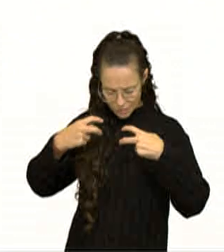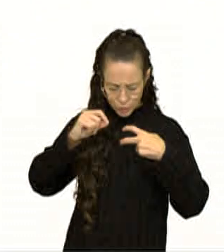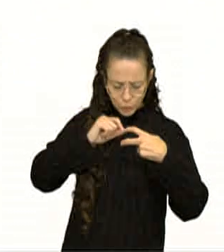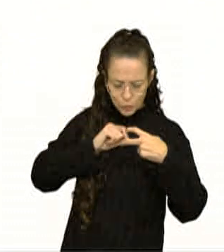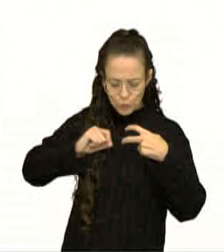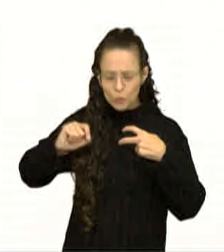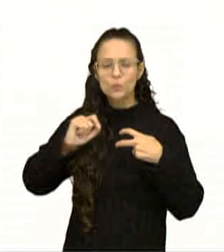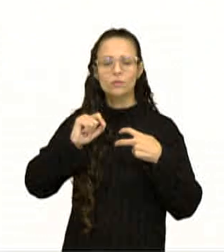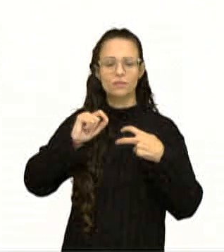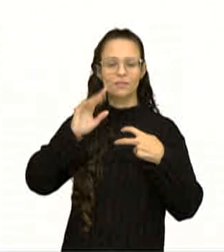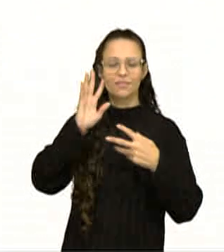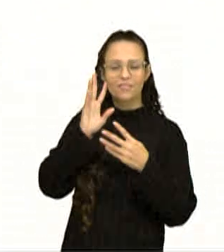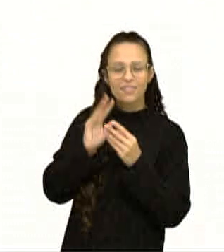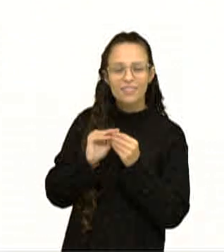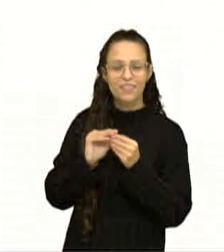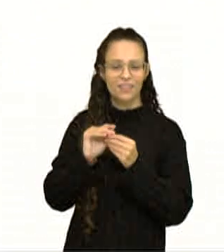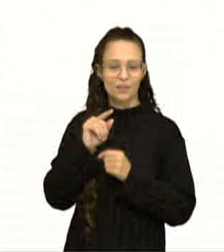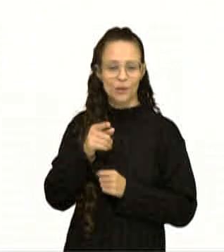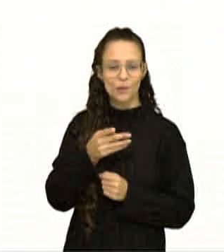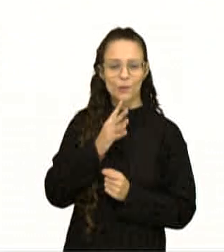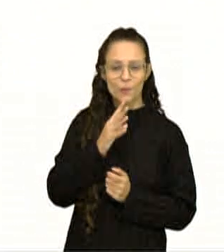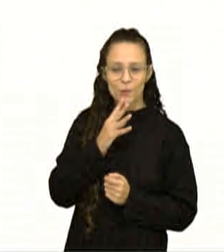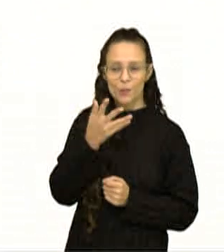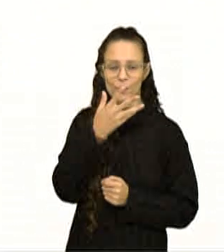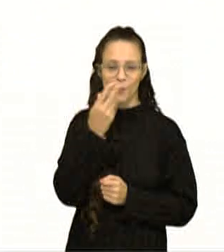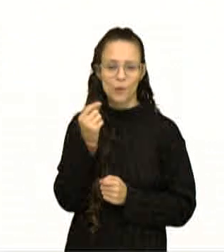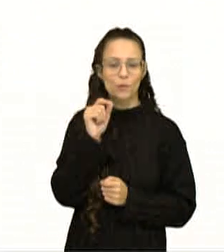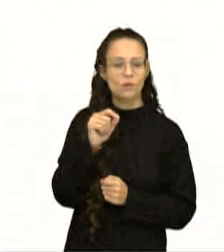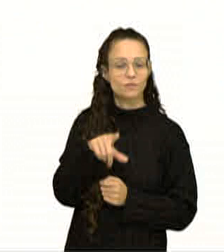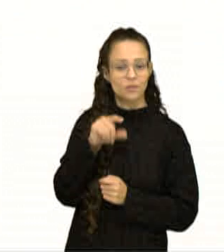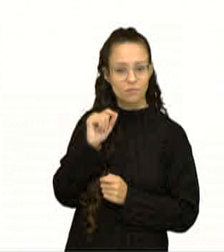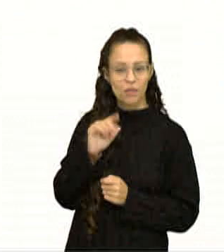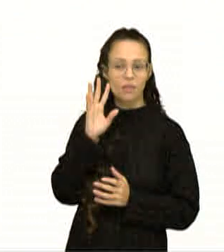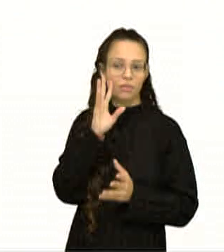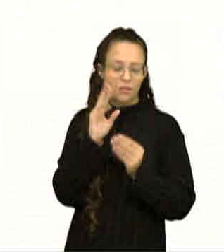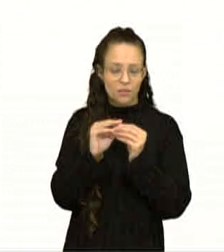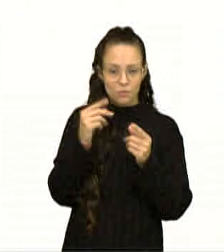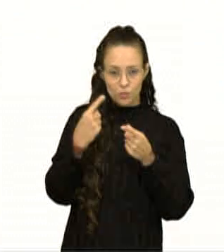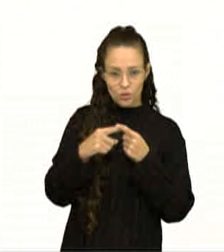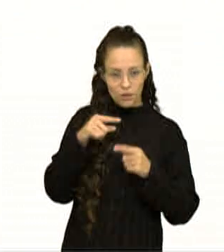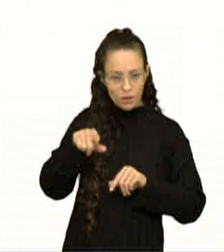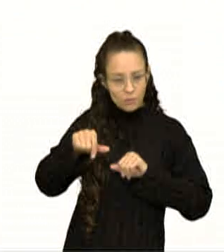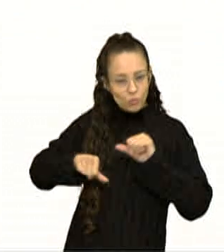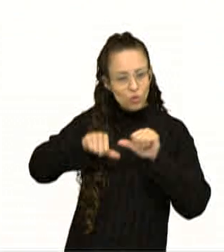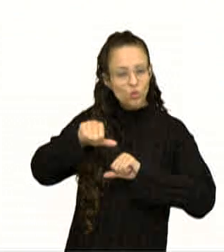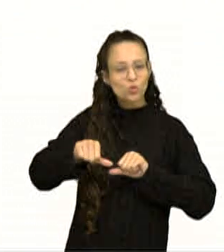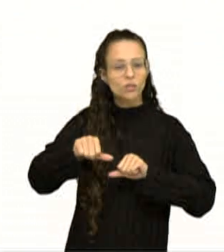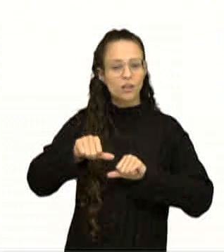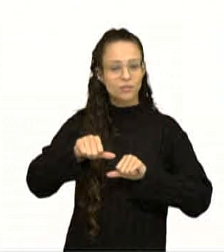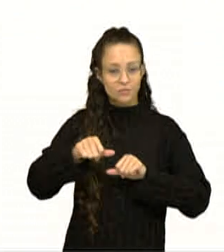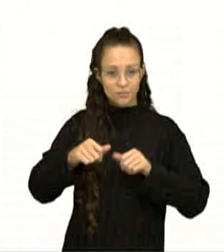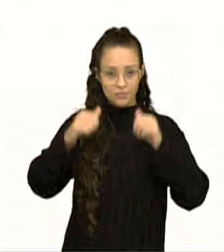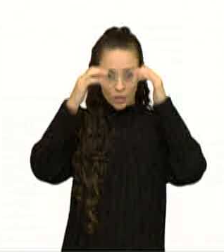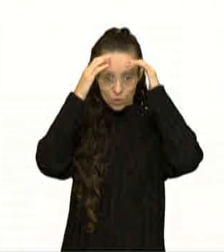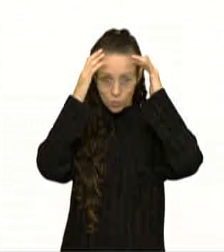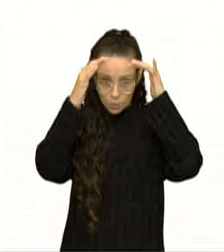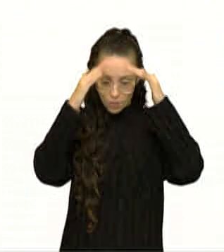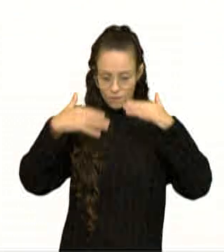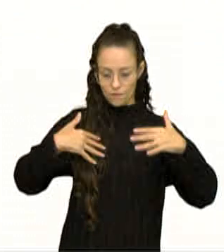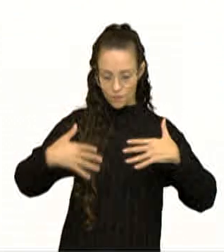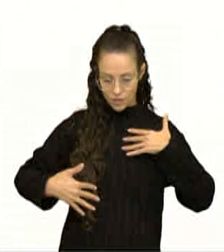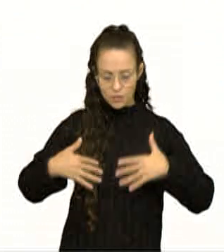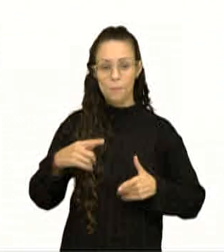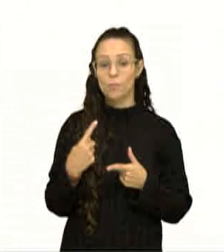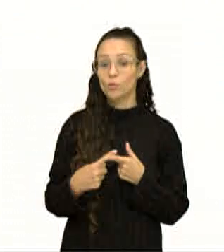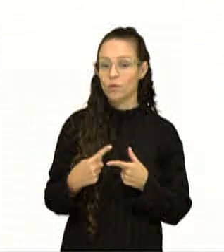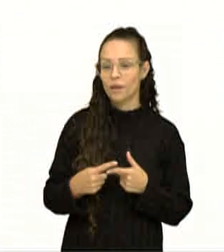seus gostos, preferências, entender o porquê que essas mudanças físicas e mentais estão acontecendo,